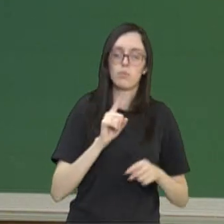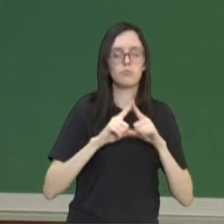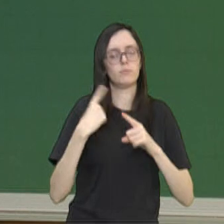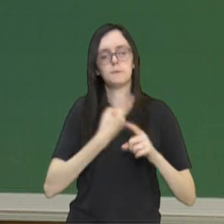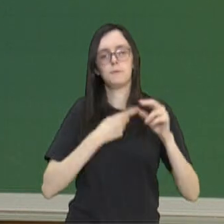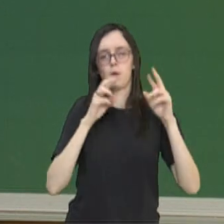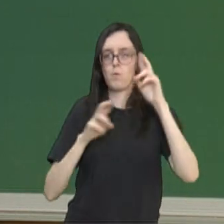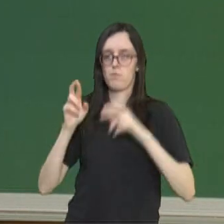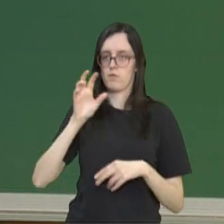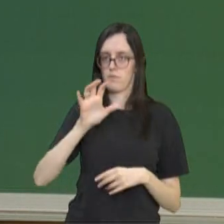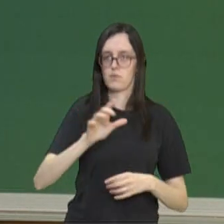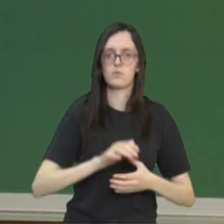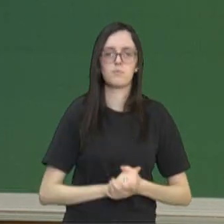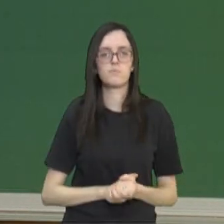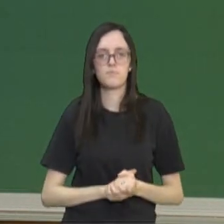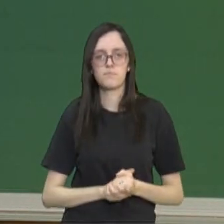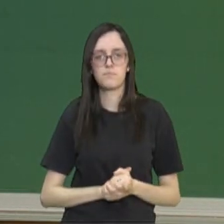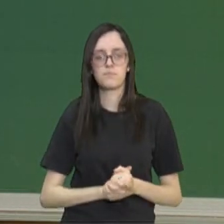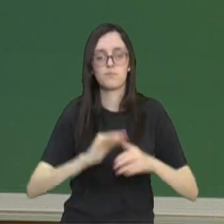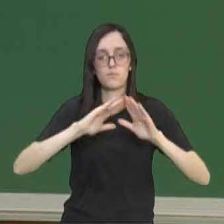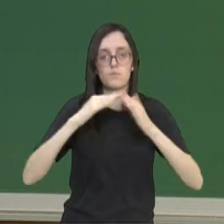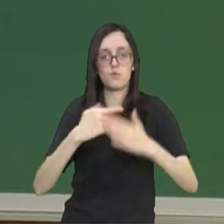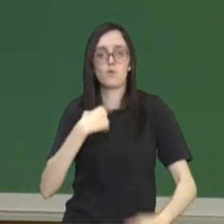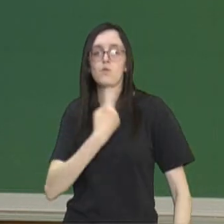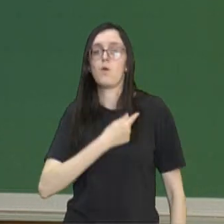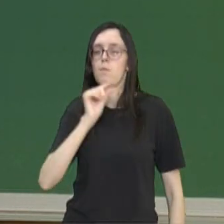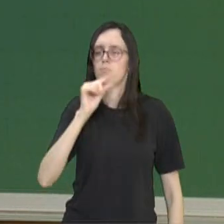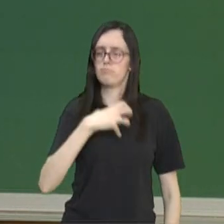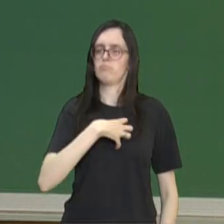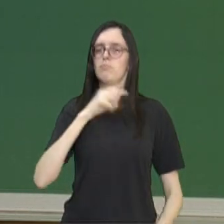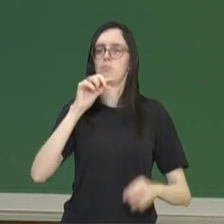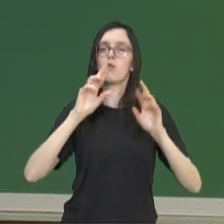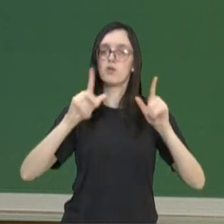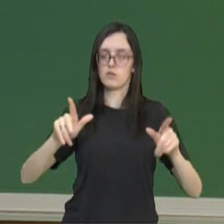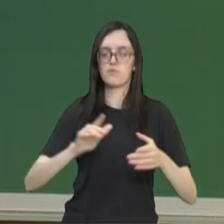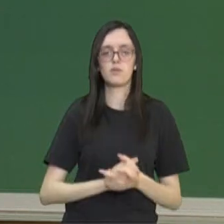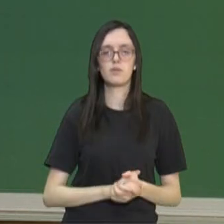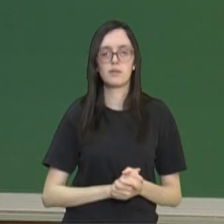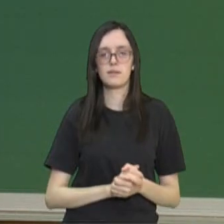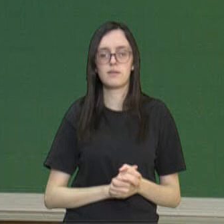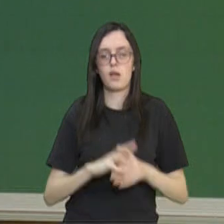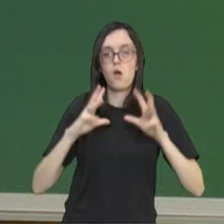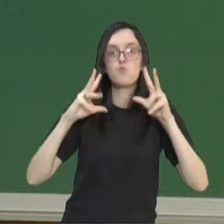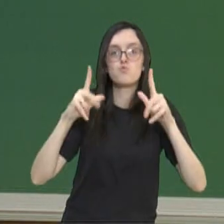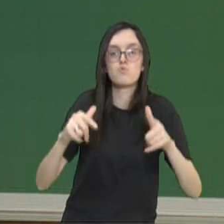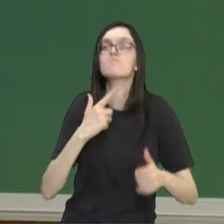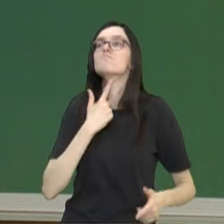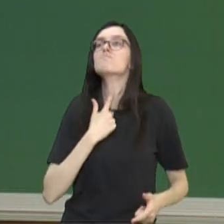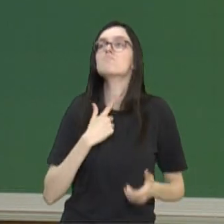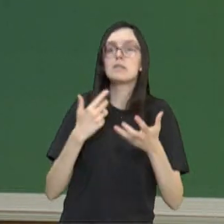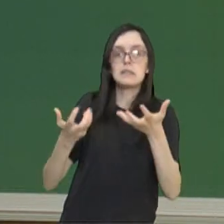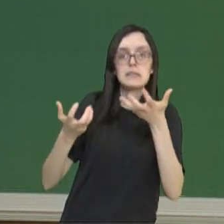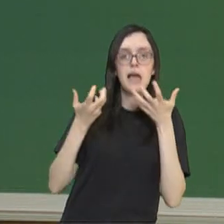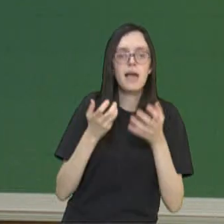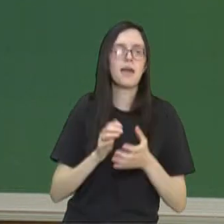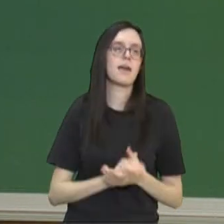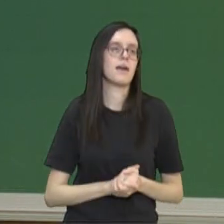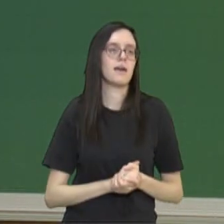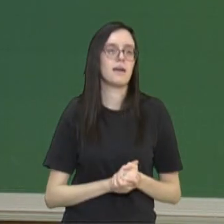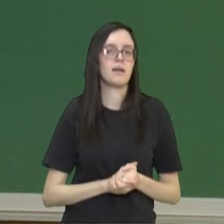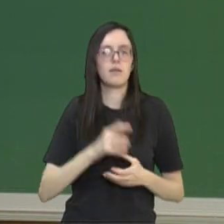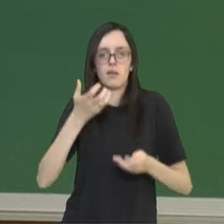Então, se eu disponho, né? Eu sou técnico, disponho de vários atletas, eu consigo selecionar quais são os melhores,